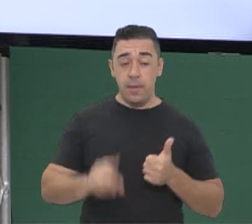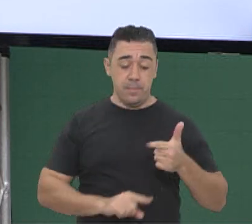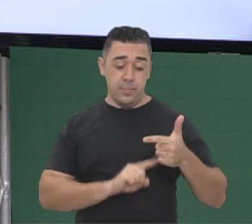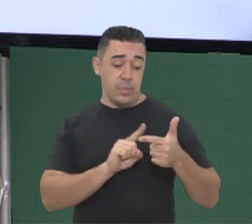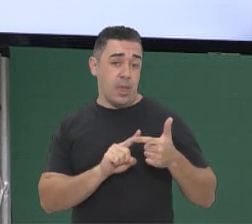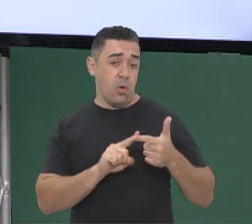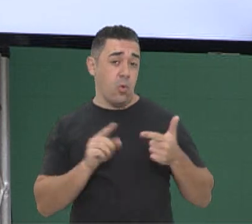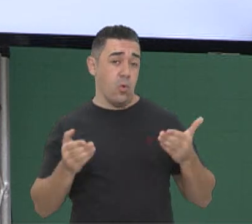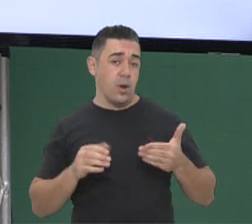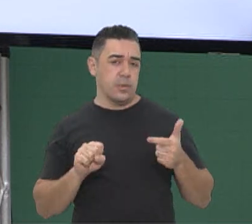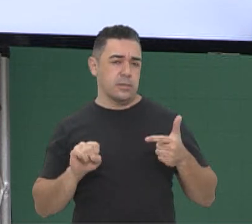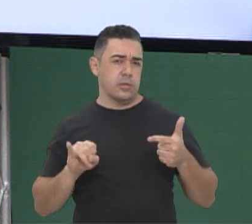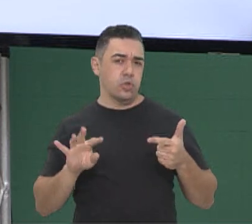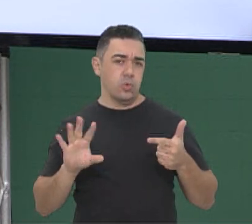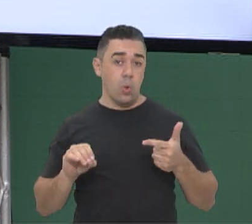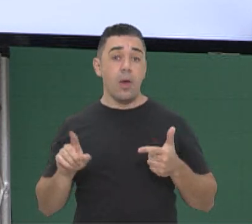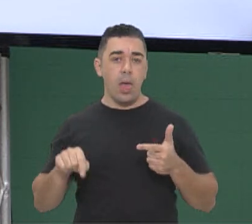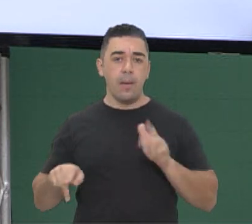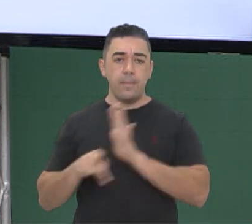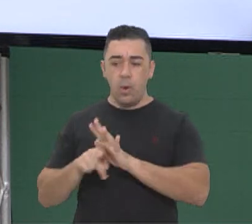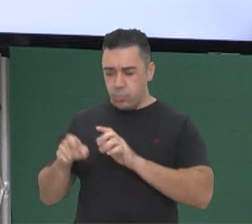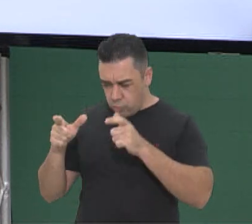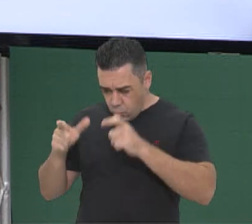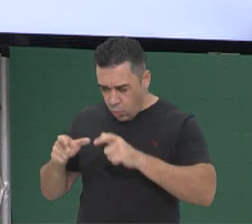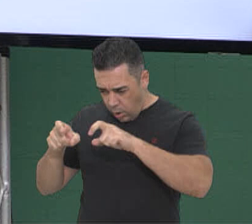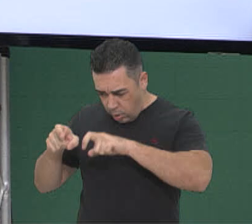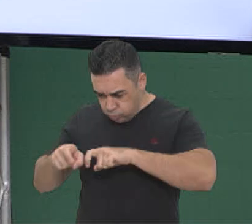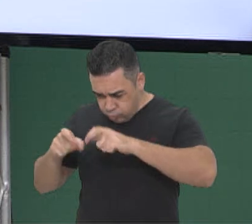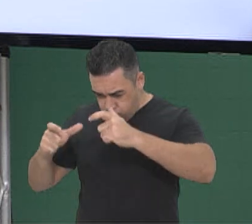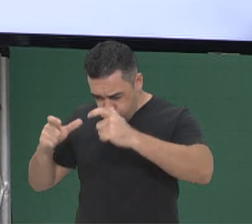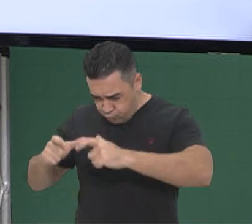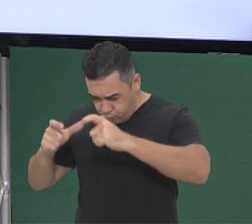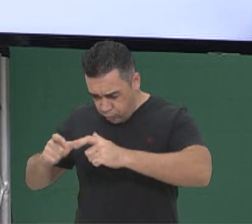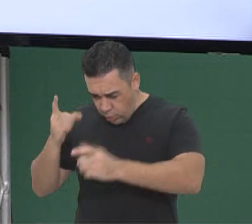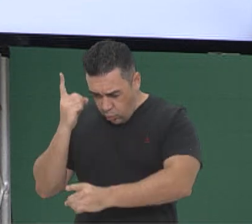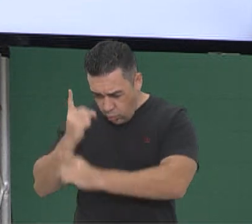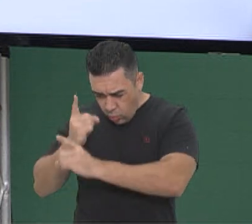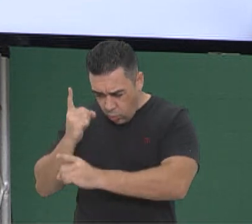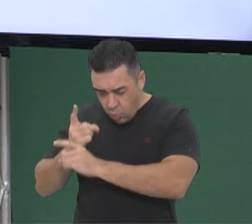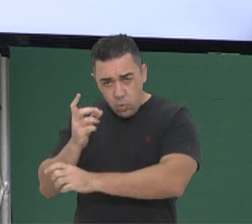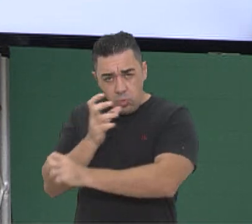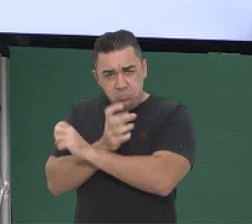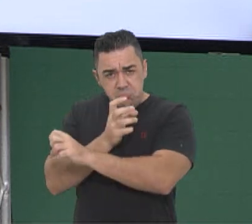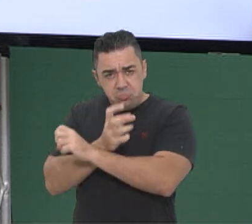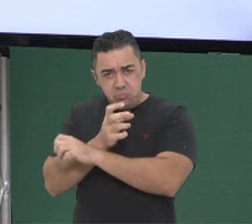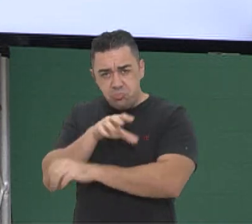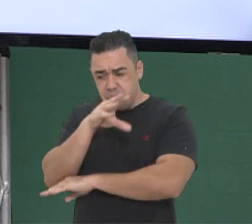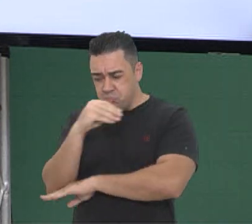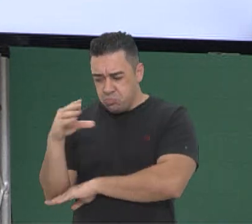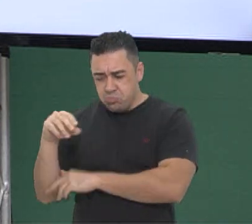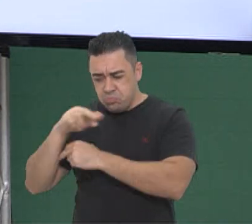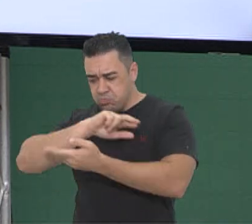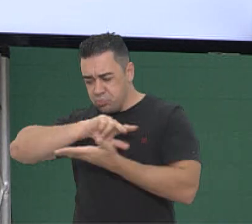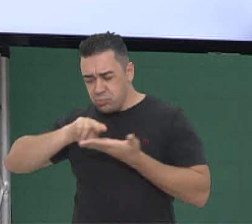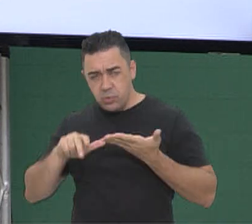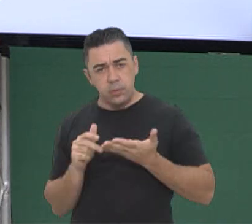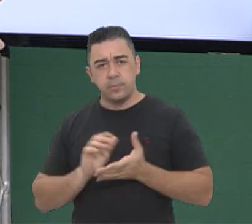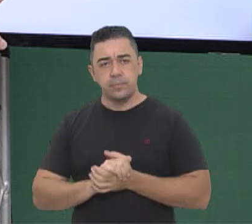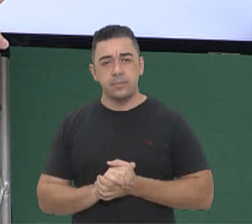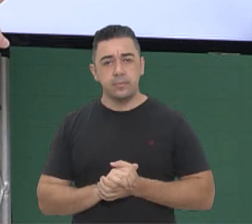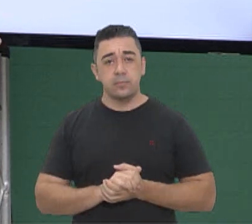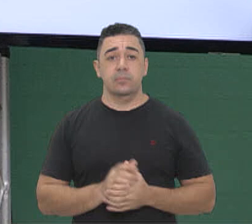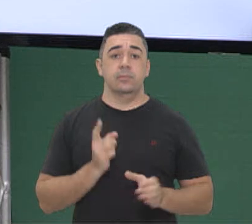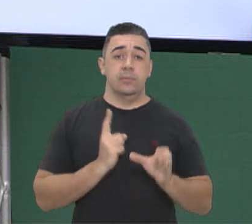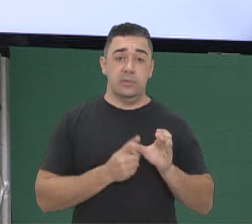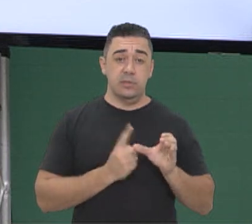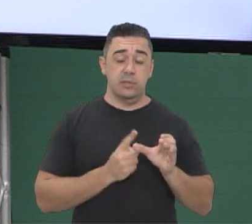outro, sítio, um sítio arqueológico, um lugar de arqueologia. Al norte, na atual cidade de